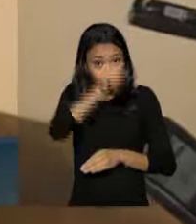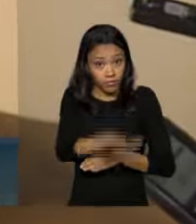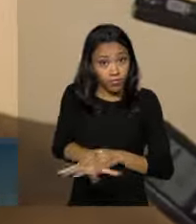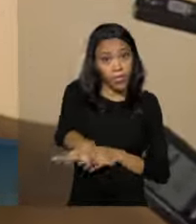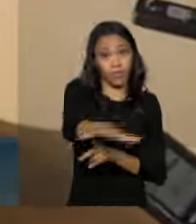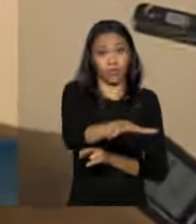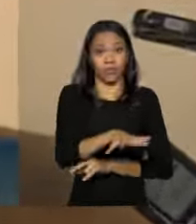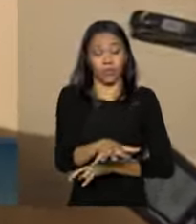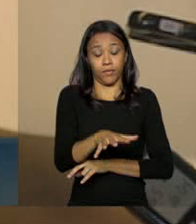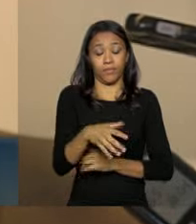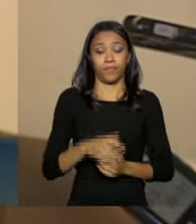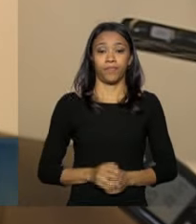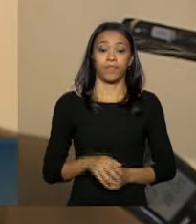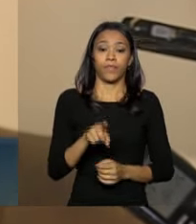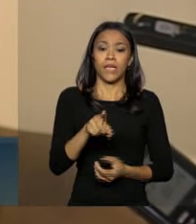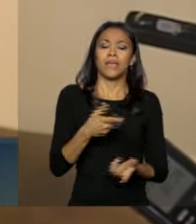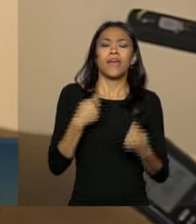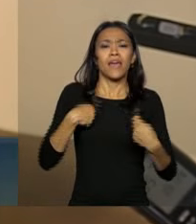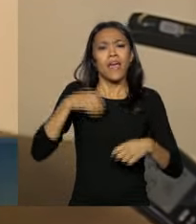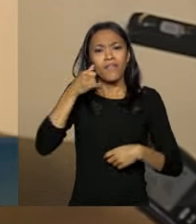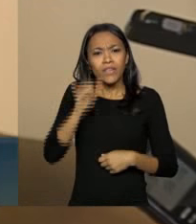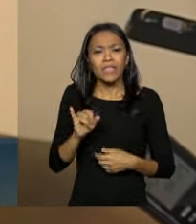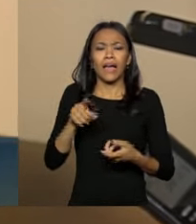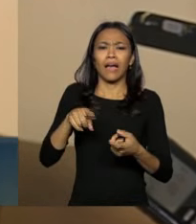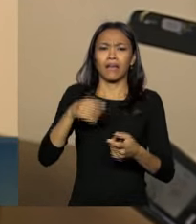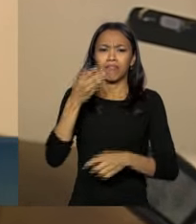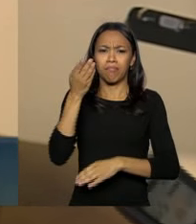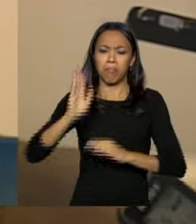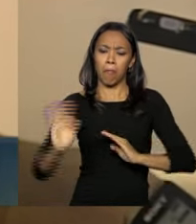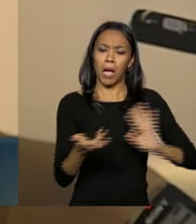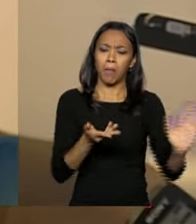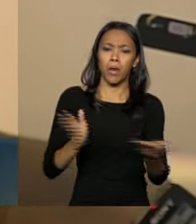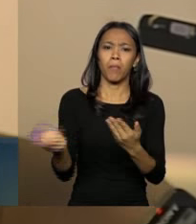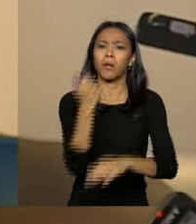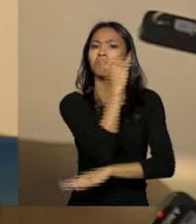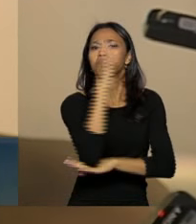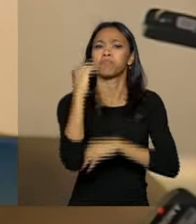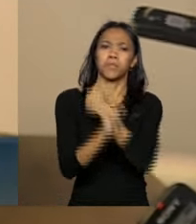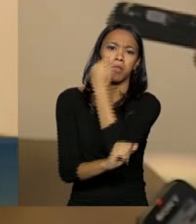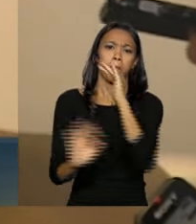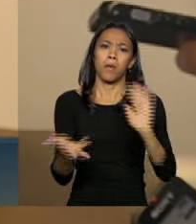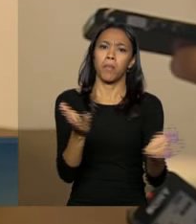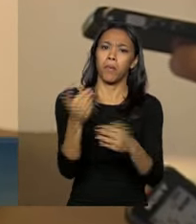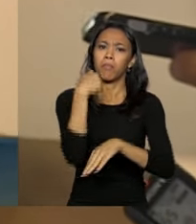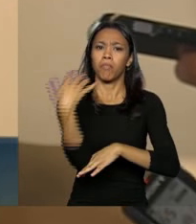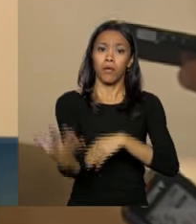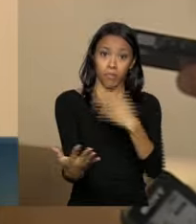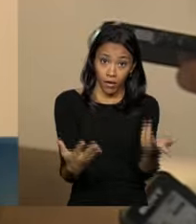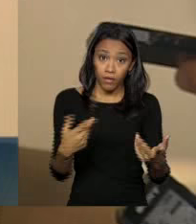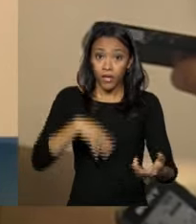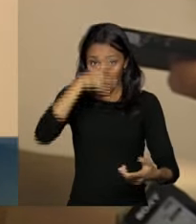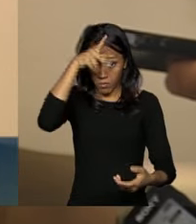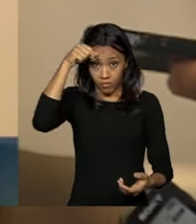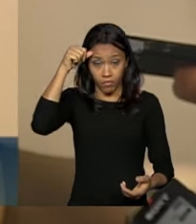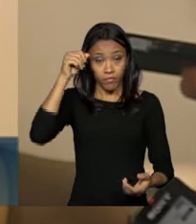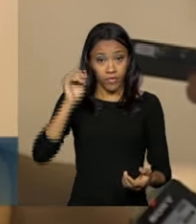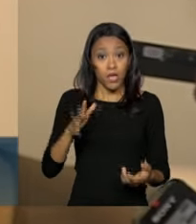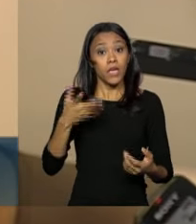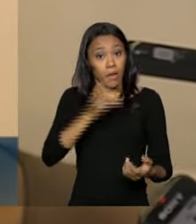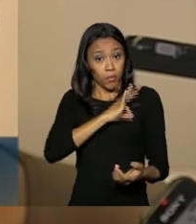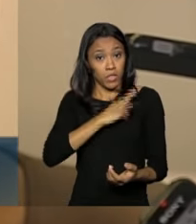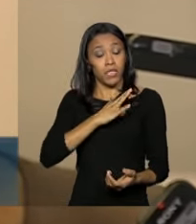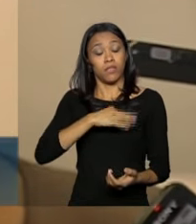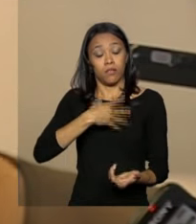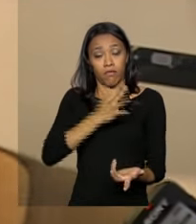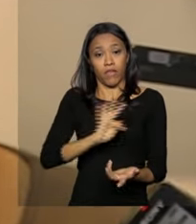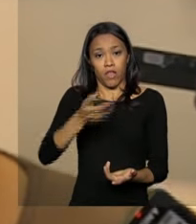substituir, tirar a ilegalidade associada ao desmatamento ilegal da Amazônia, que hoje, conforme a própria Polícia Federal sinaliza, é um combate ao